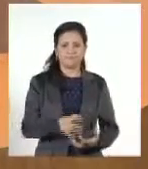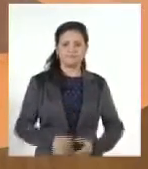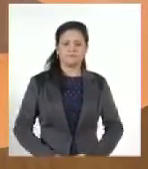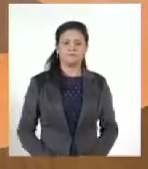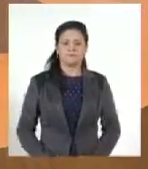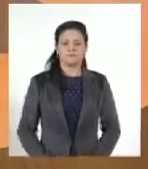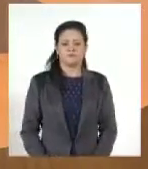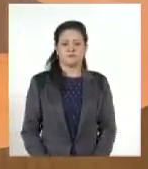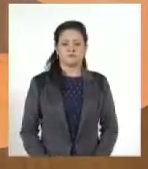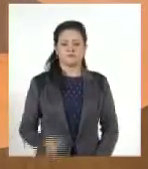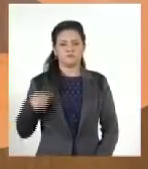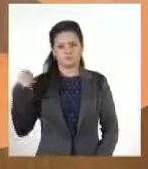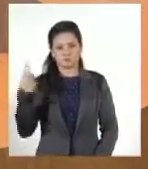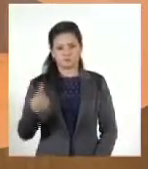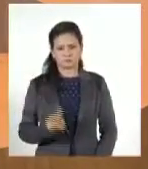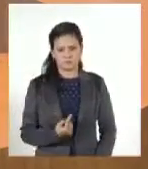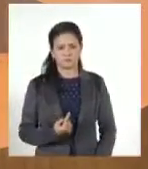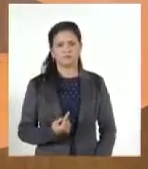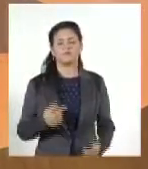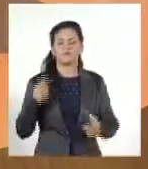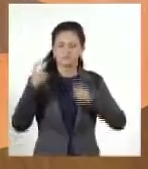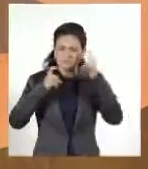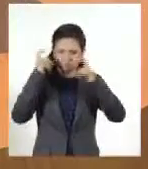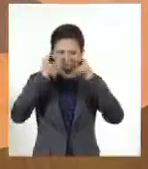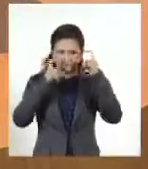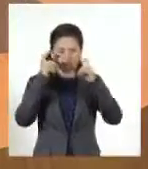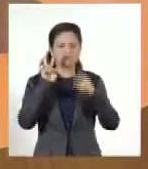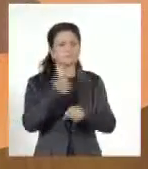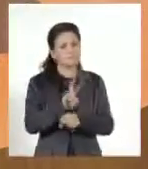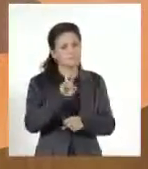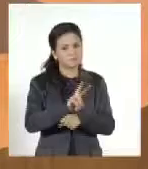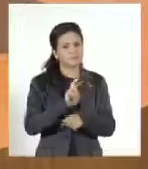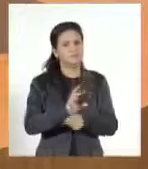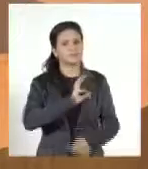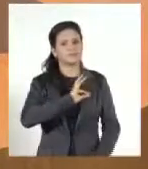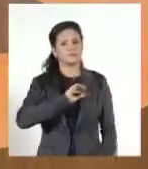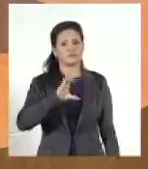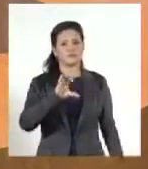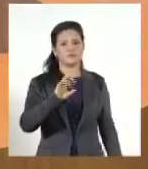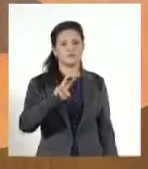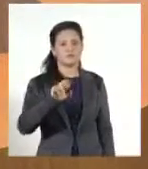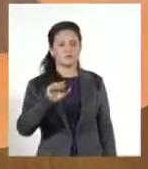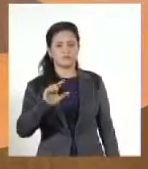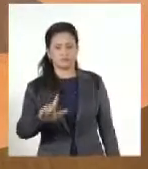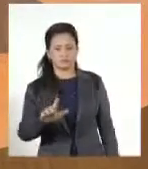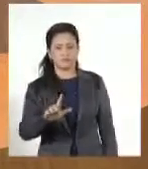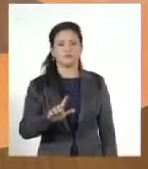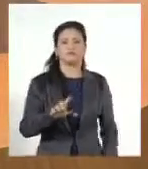Então, a nossa preocupação em defesa do policial civil, em defesa